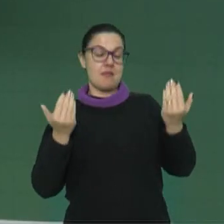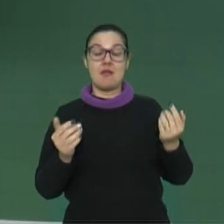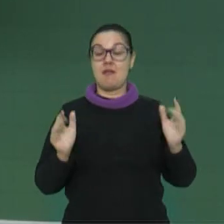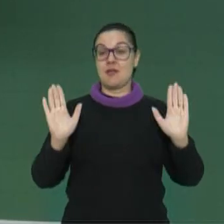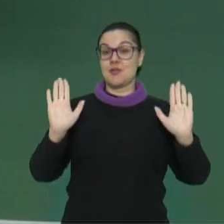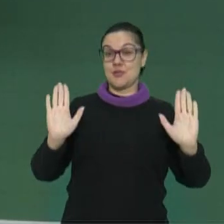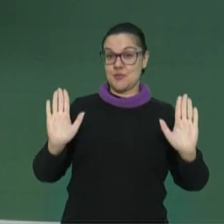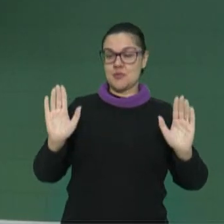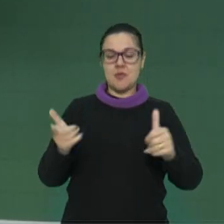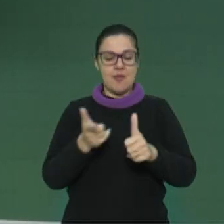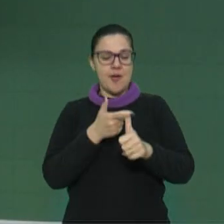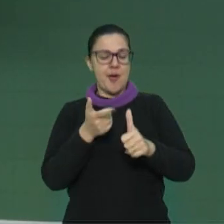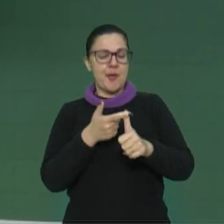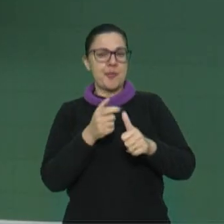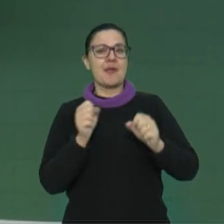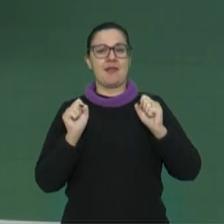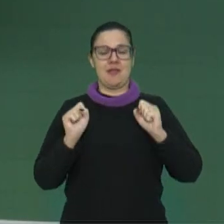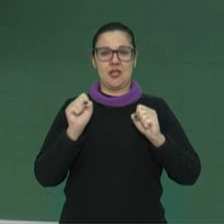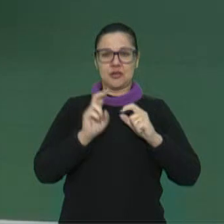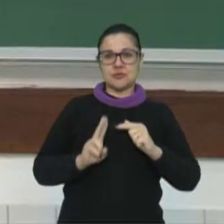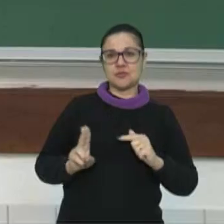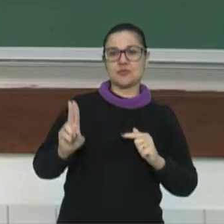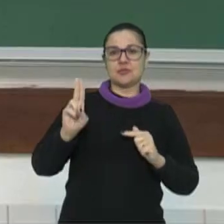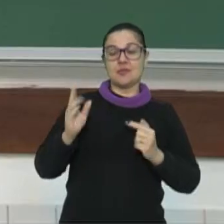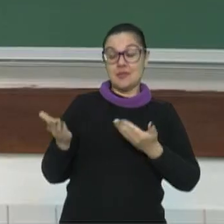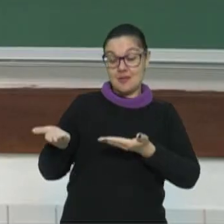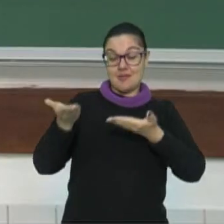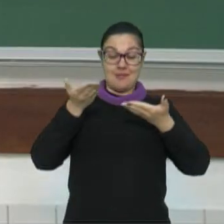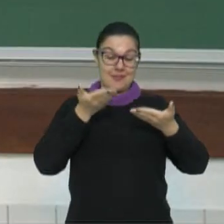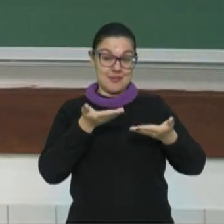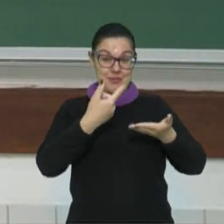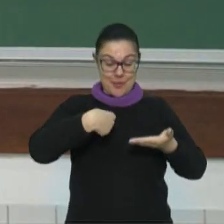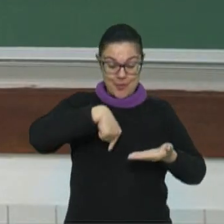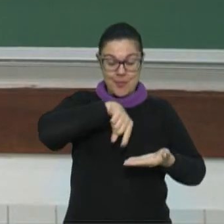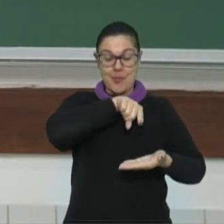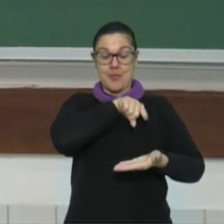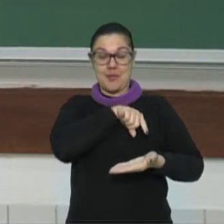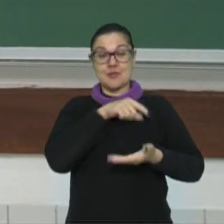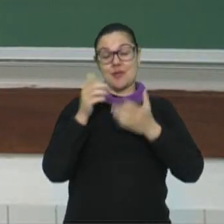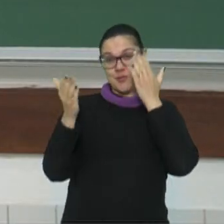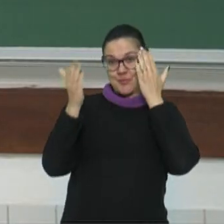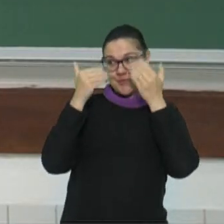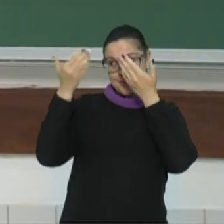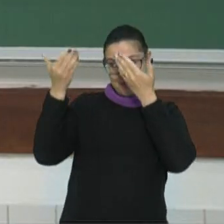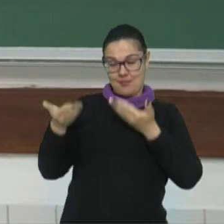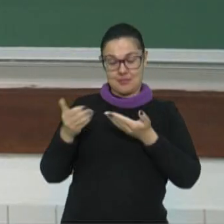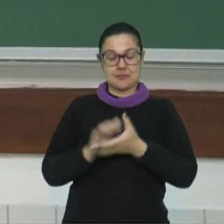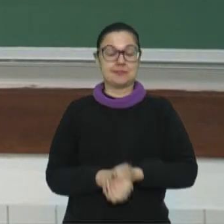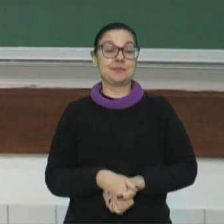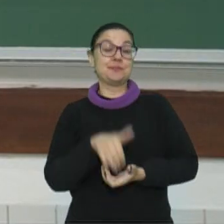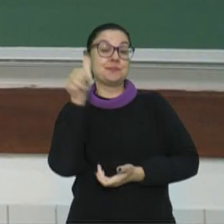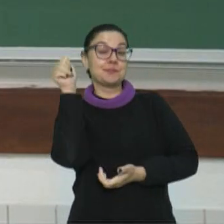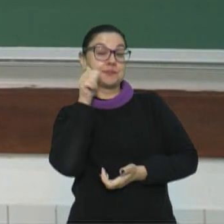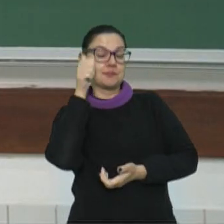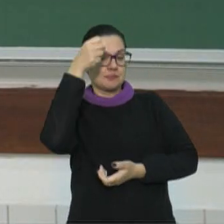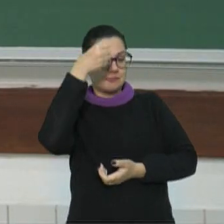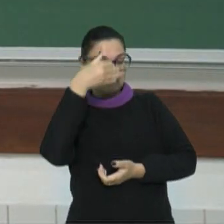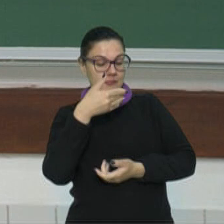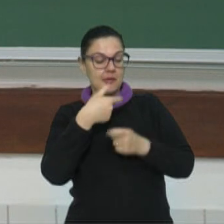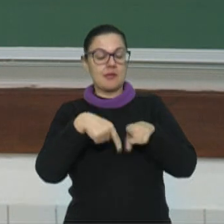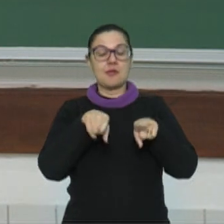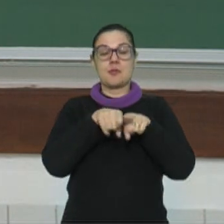primeira ferramenta que eu posso usar, que ela está trazendo para nós, né, a terapeuta. Ela destaca também